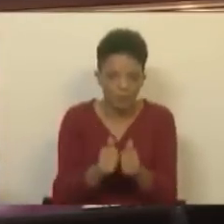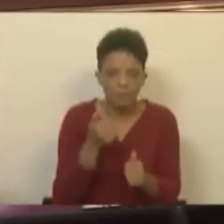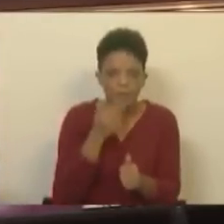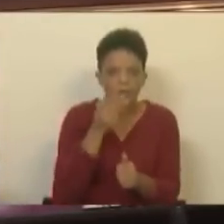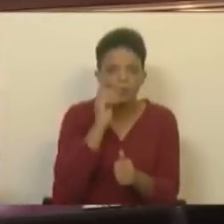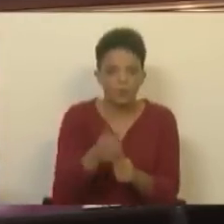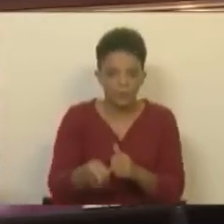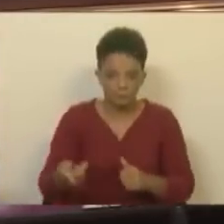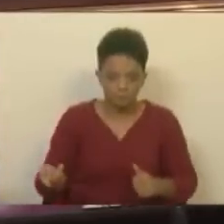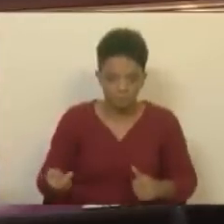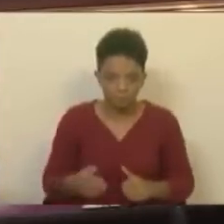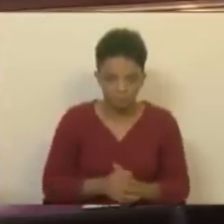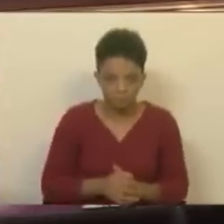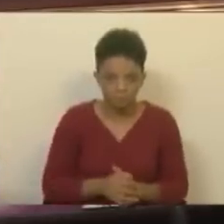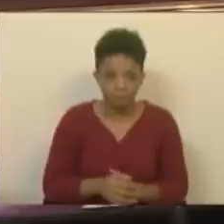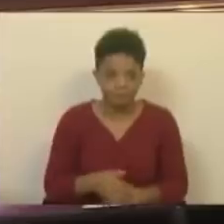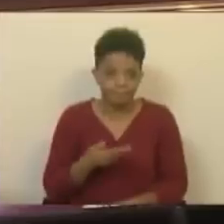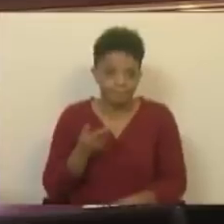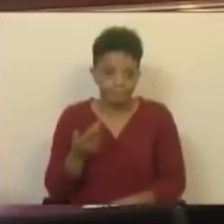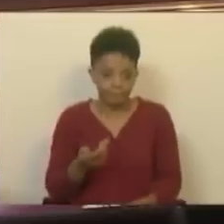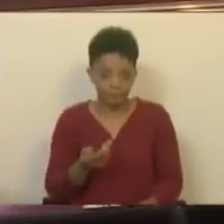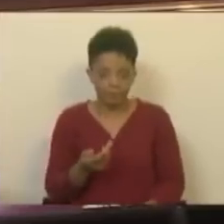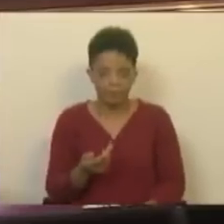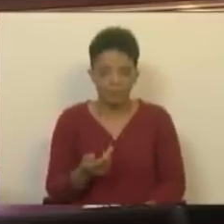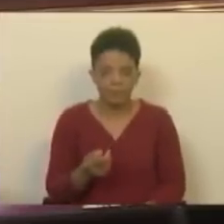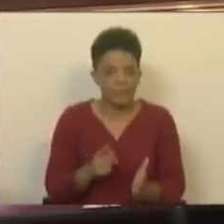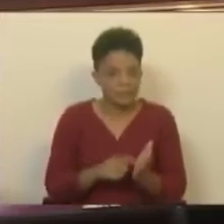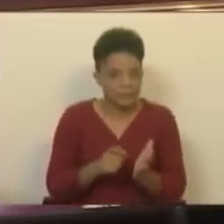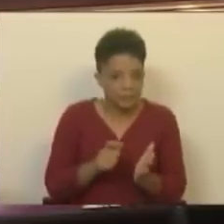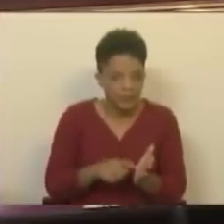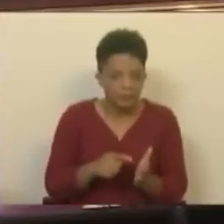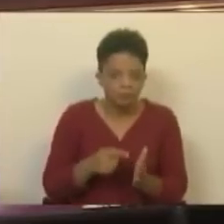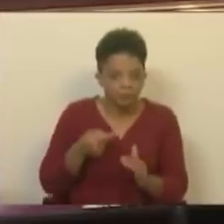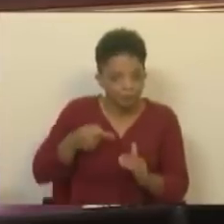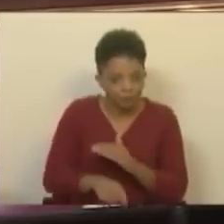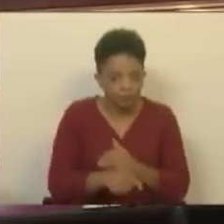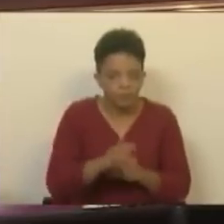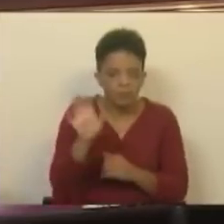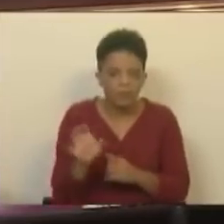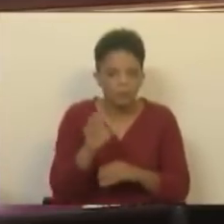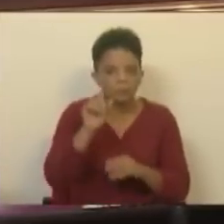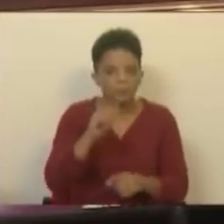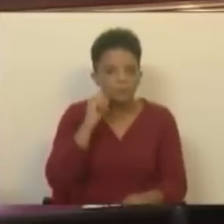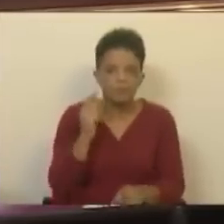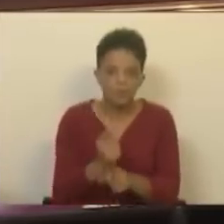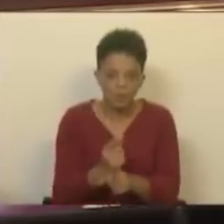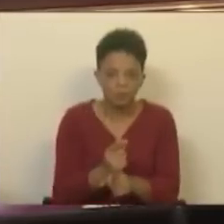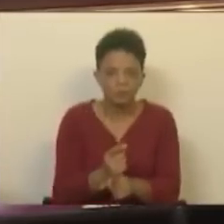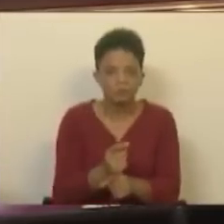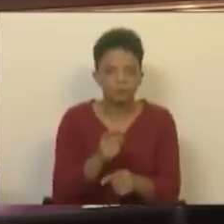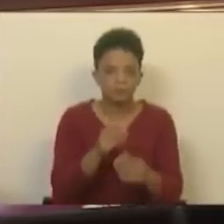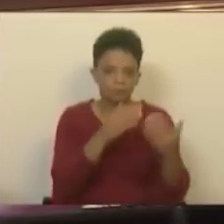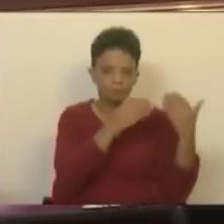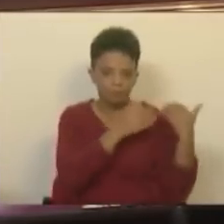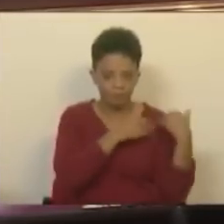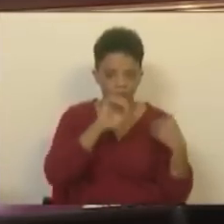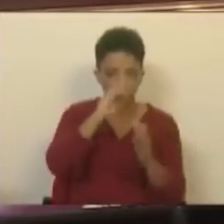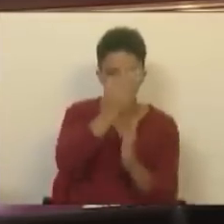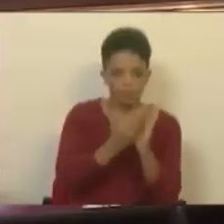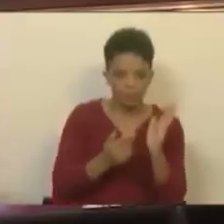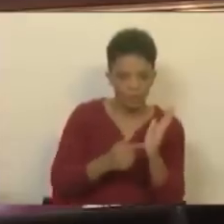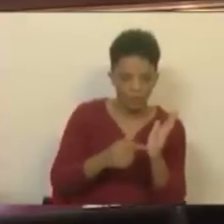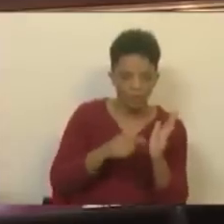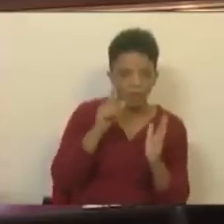que haja não só aquilo que é a necessidade de aprofundar este regime mas também a sua tutela constitucional